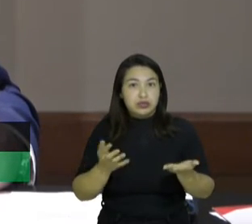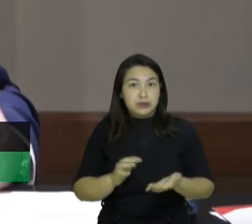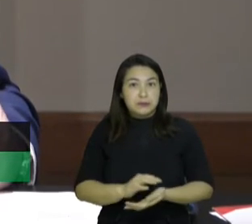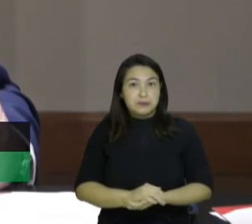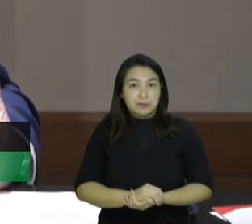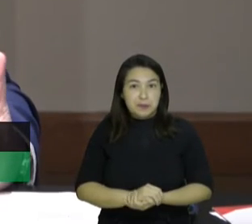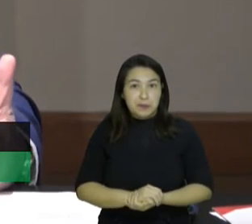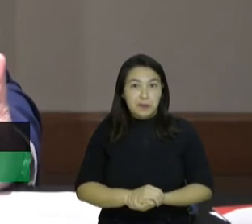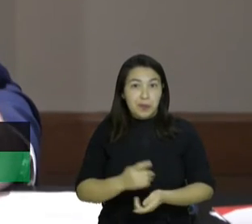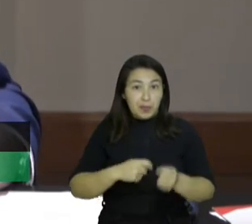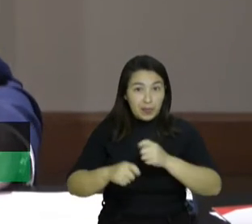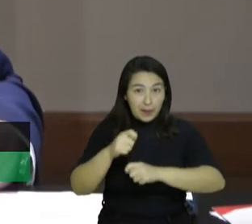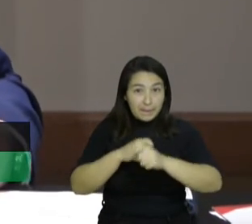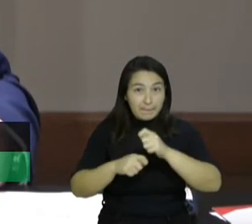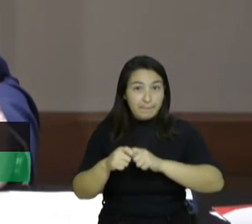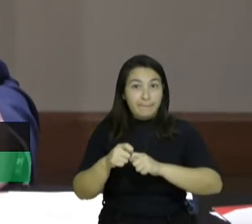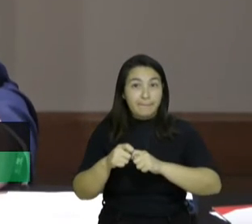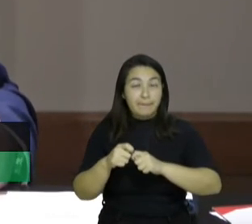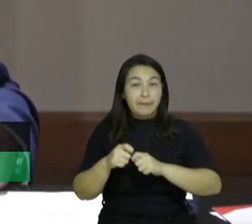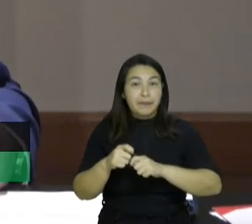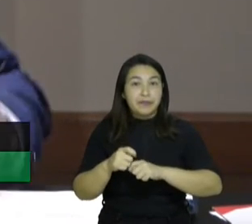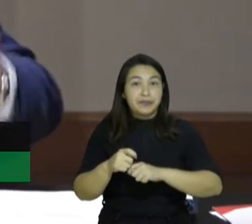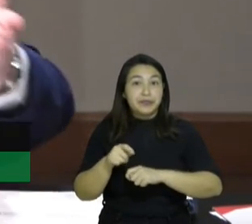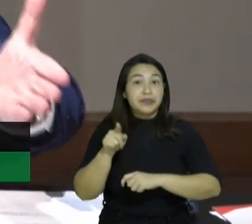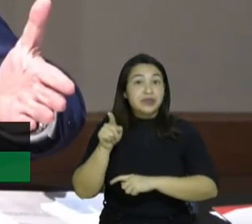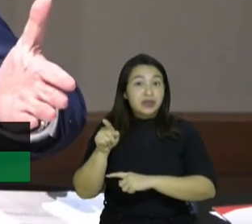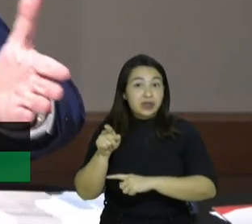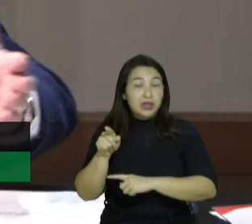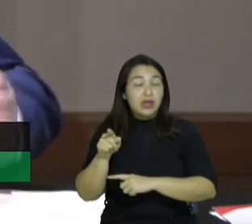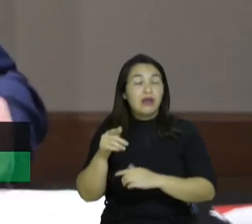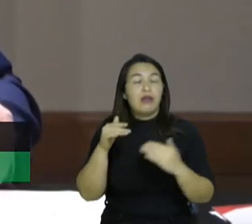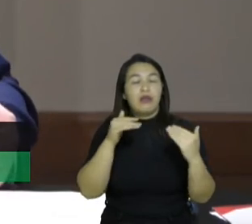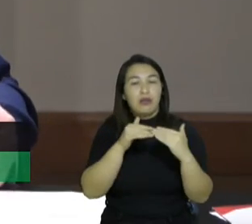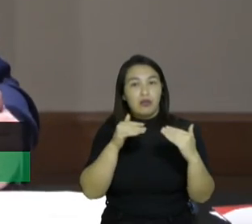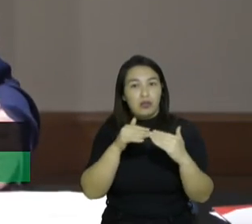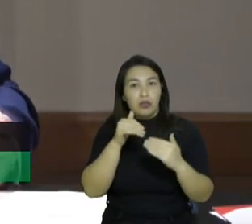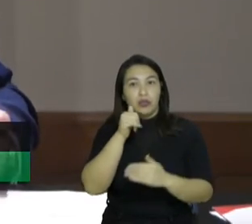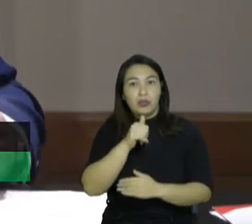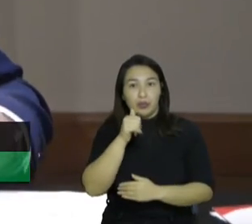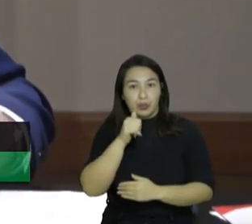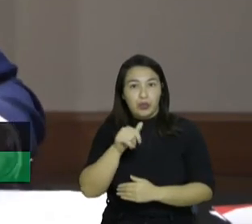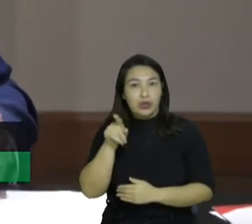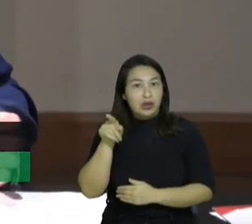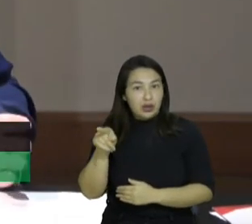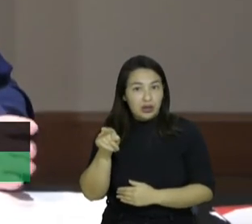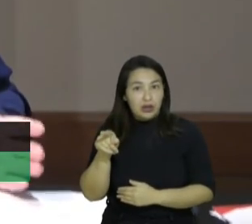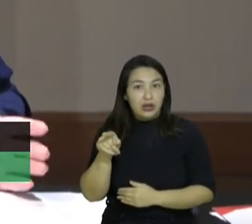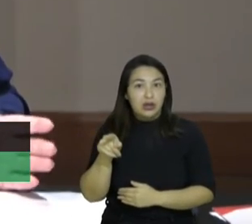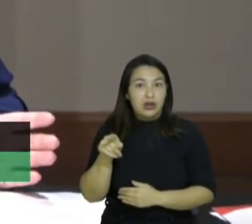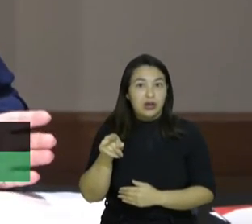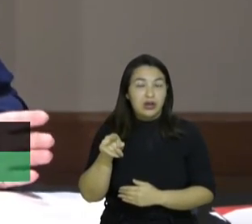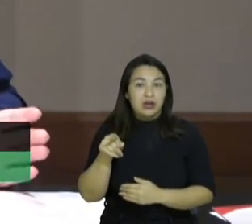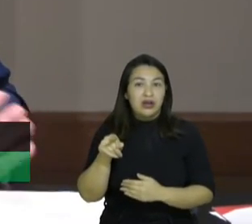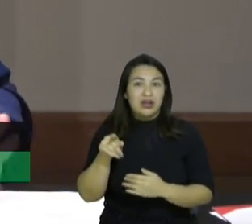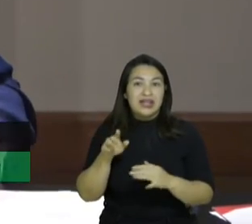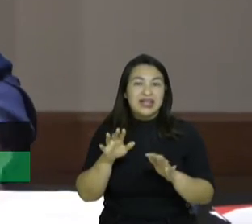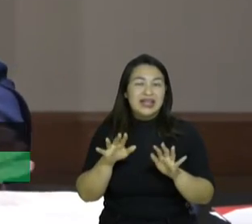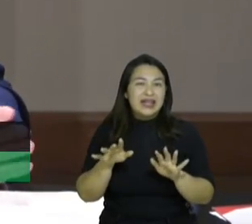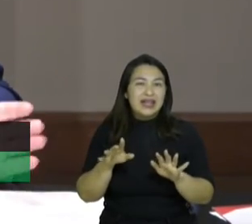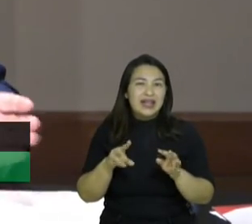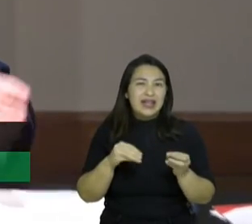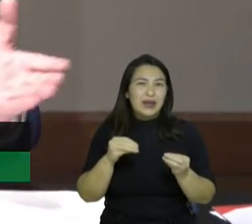de desenvolvimento econômico e ele concordo D mait também não deu tanto